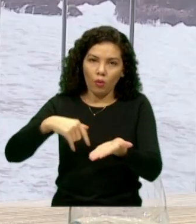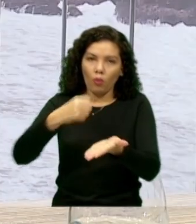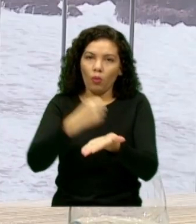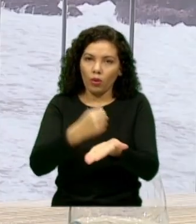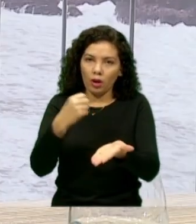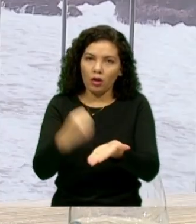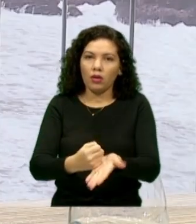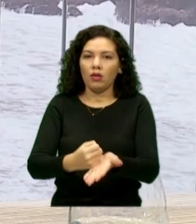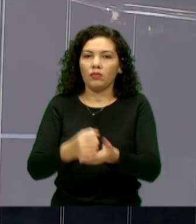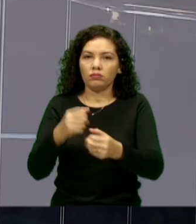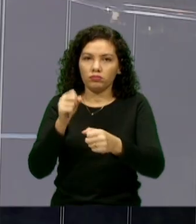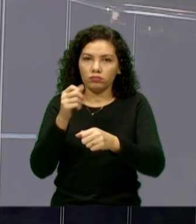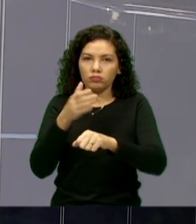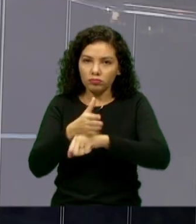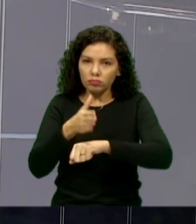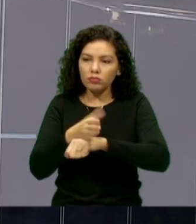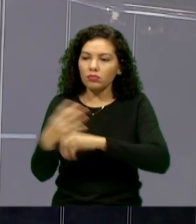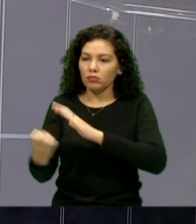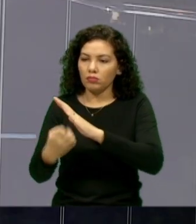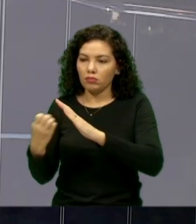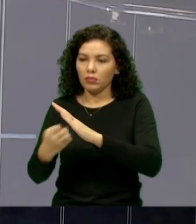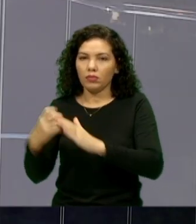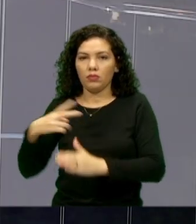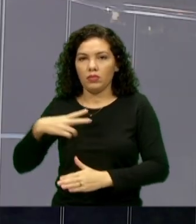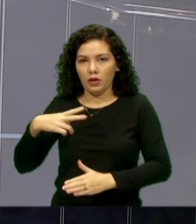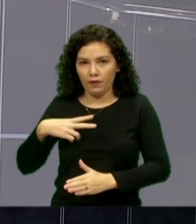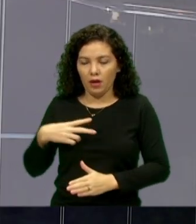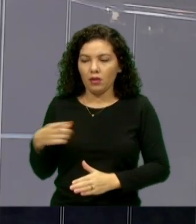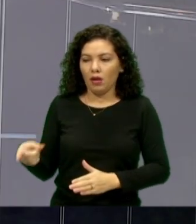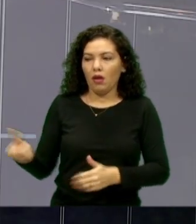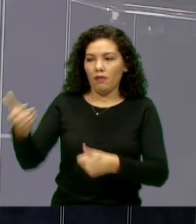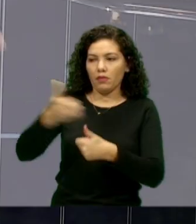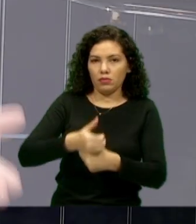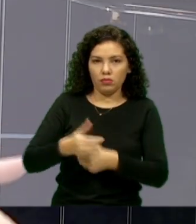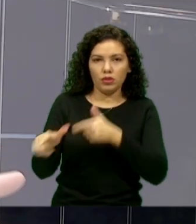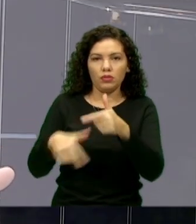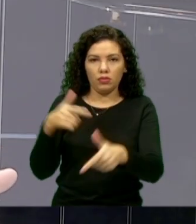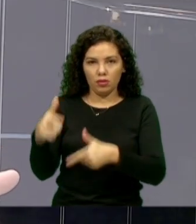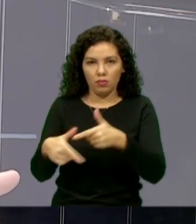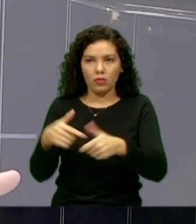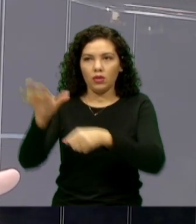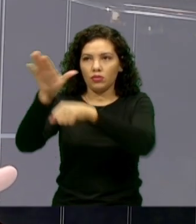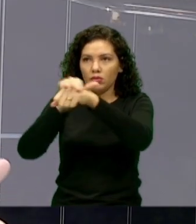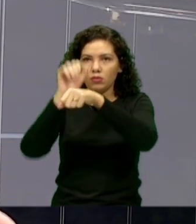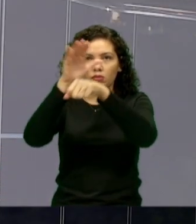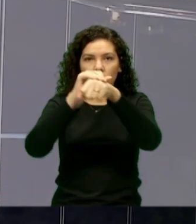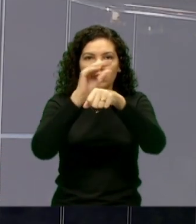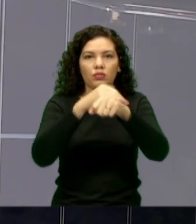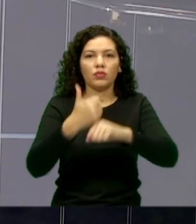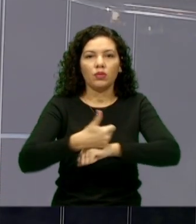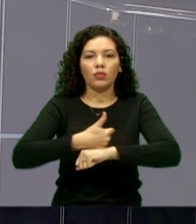empresa particular que vai prestar esse serviço, que vai contratar os outros profissionais,